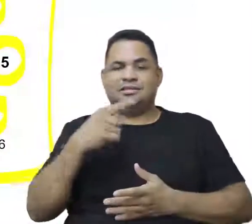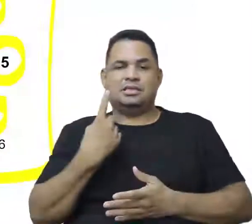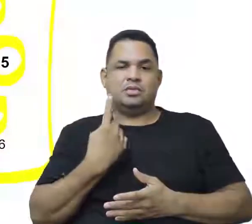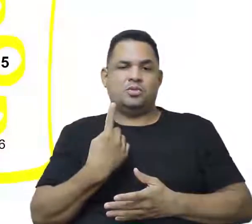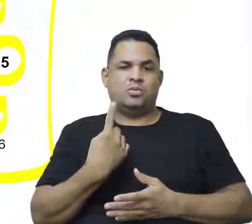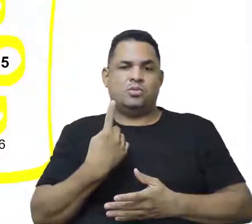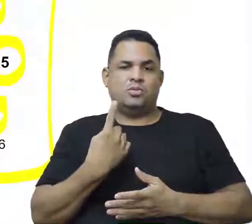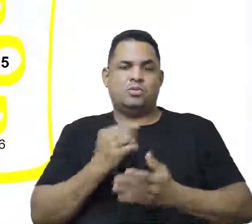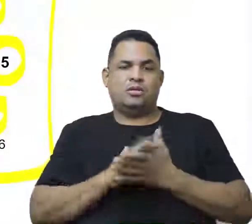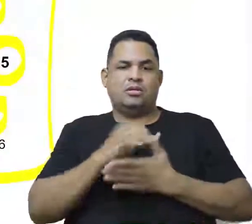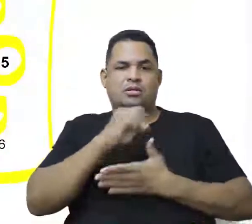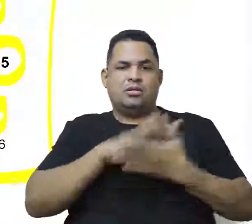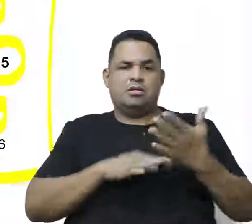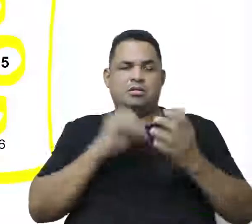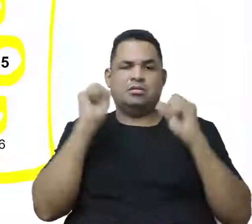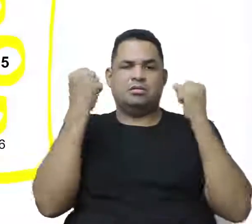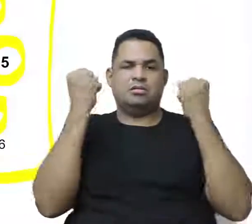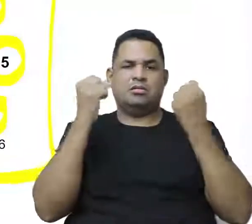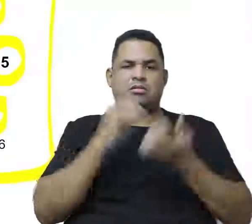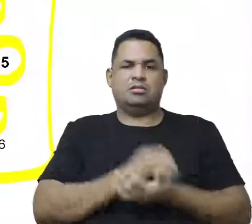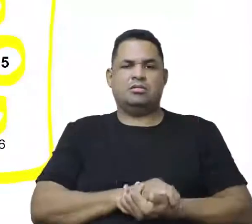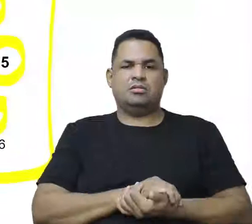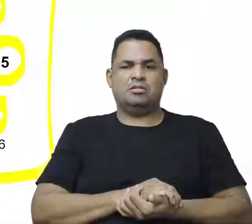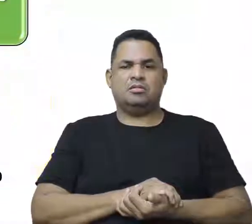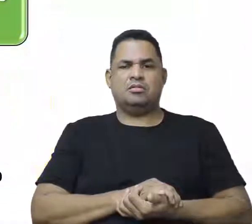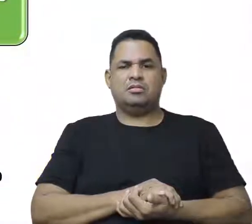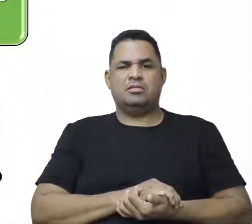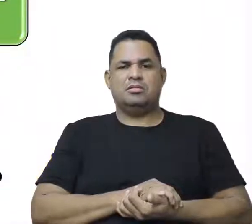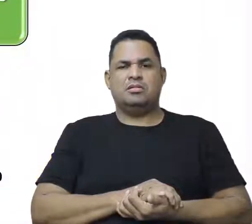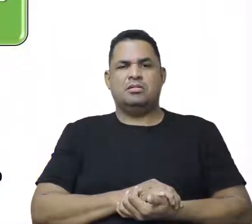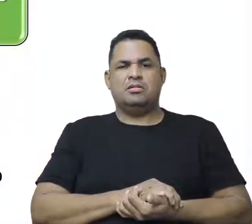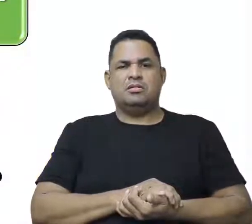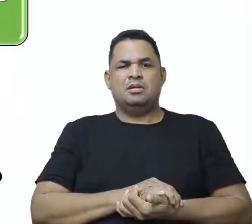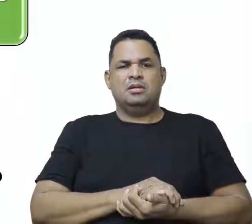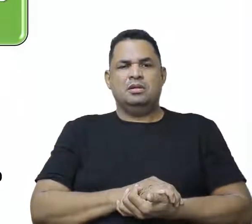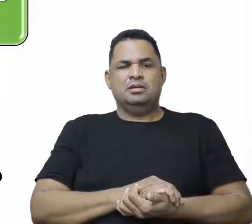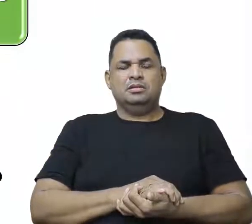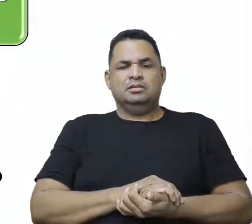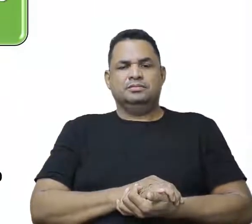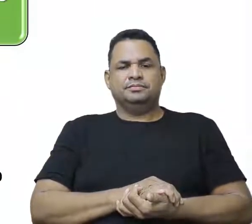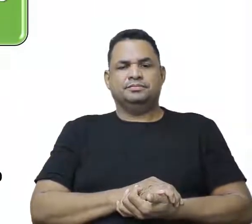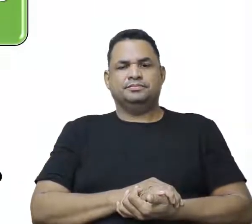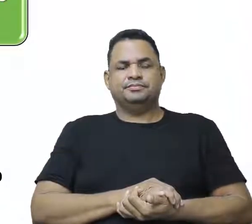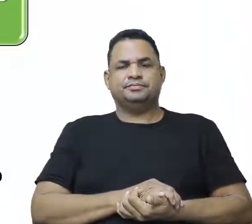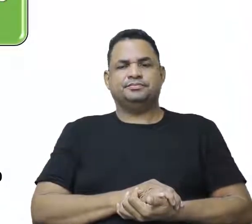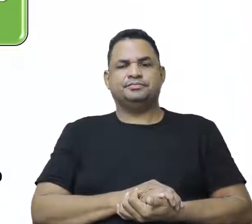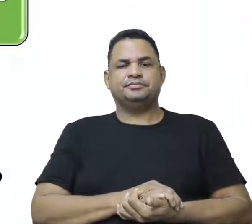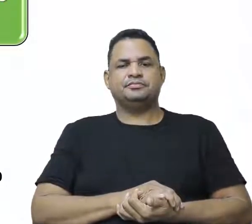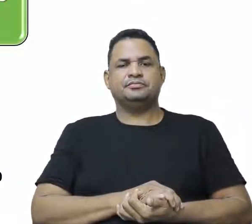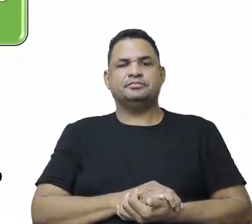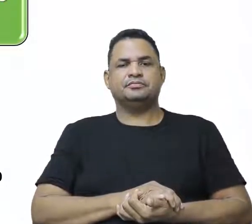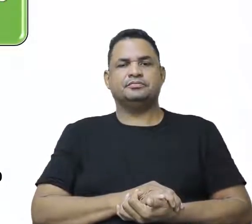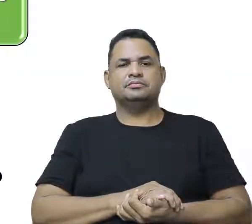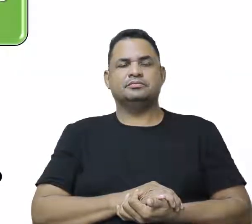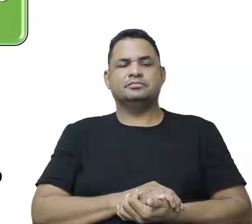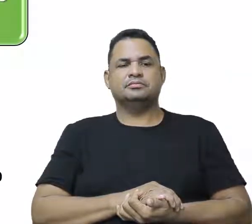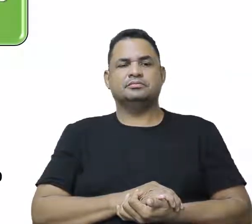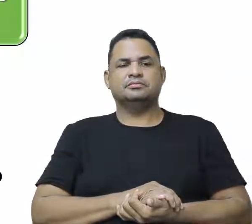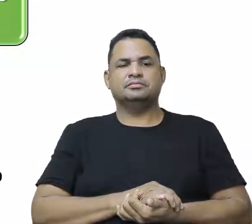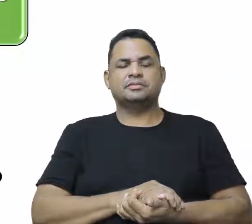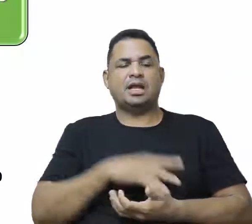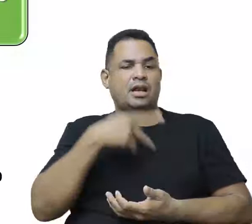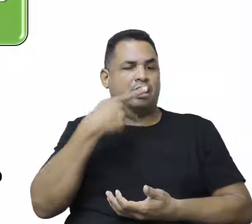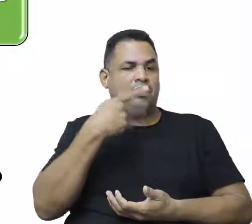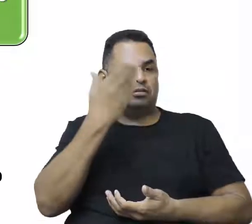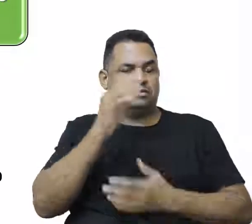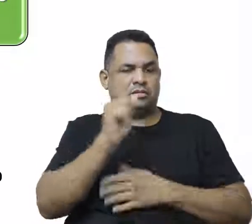física. Ok? Vamos seguir, fica comigo aí. E aí nós temos aqui um dado bem legal, professora Íris. Olha só. Para dizer